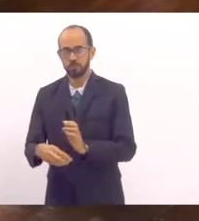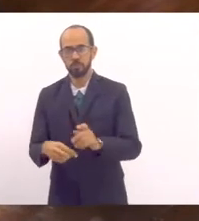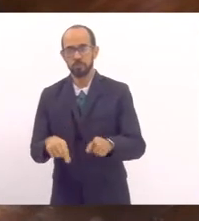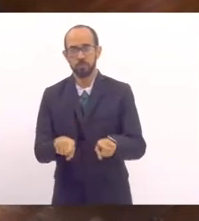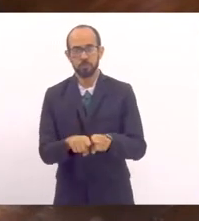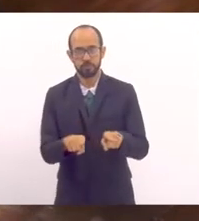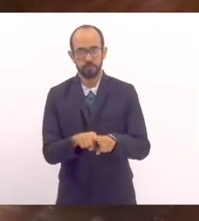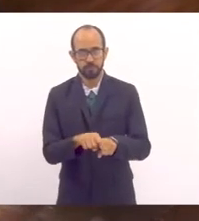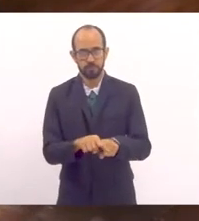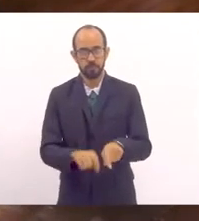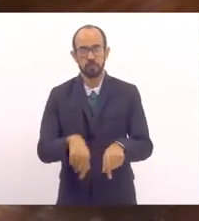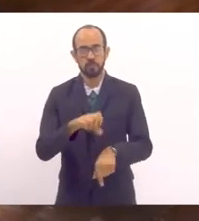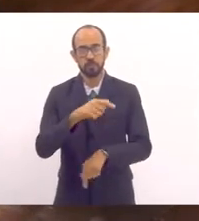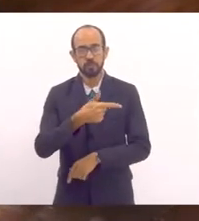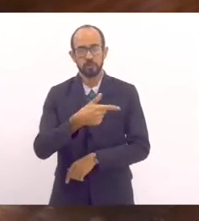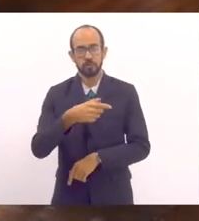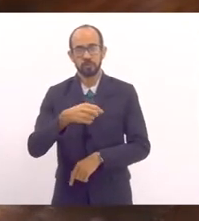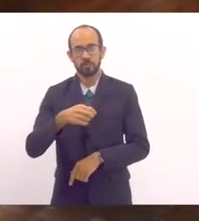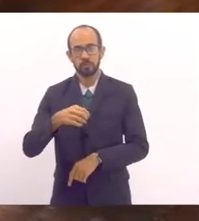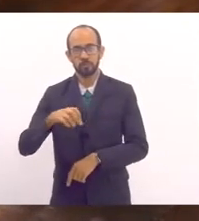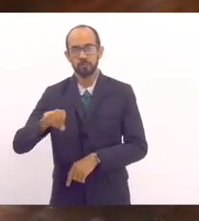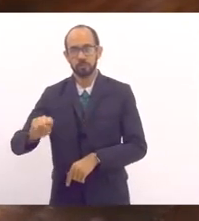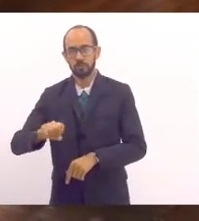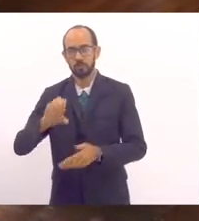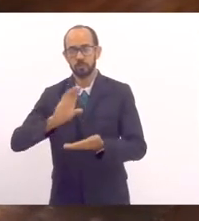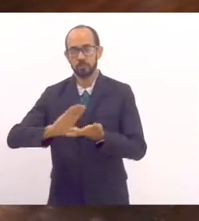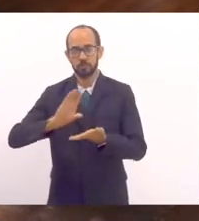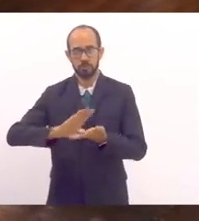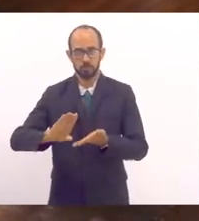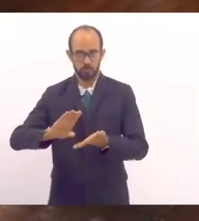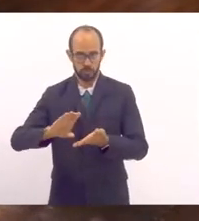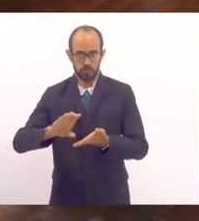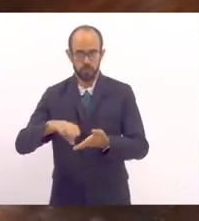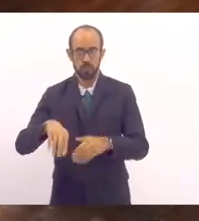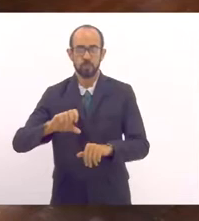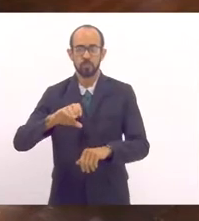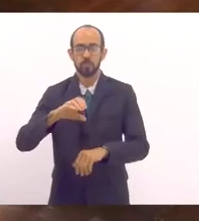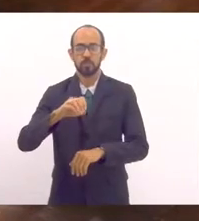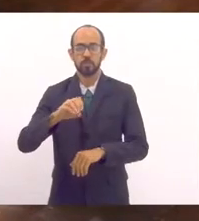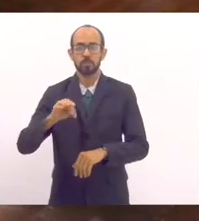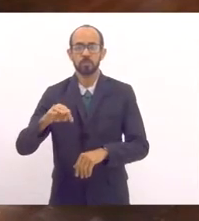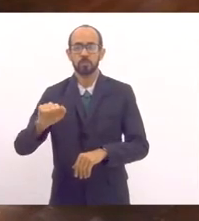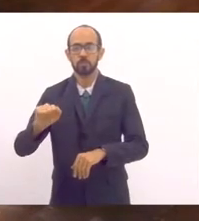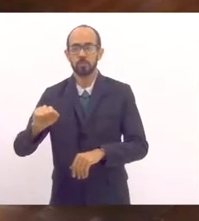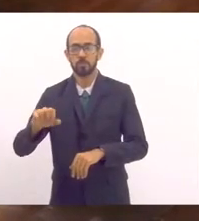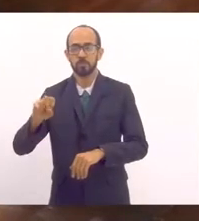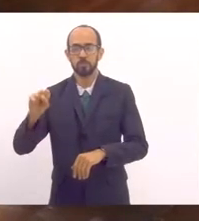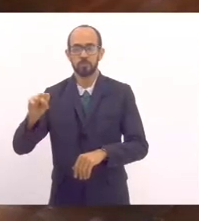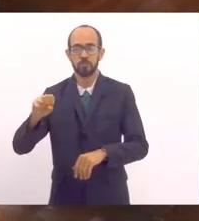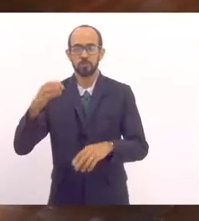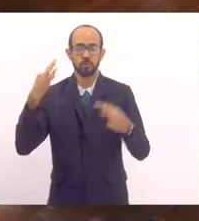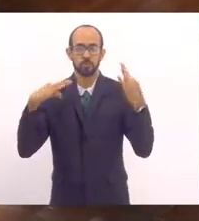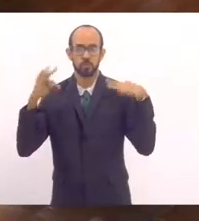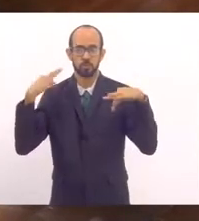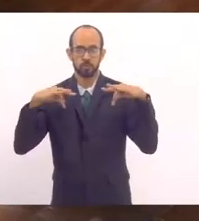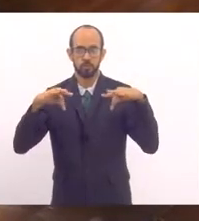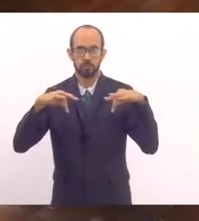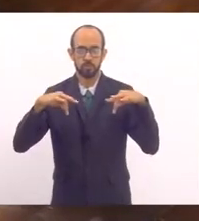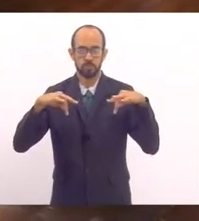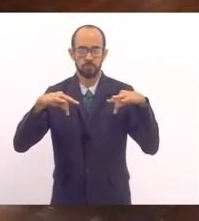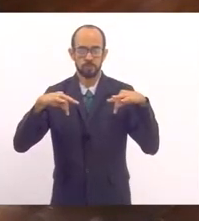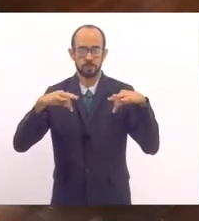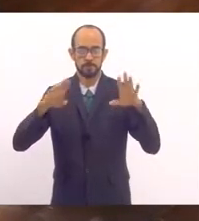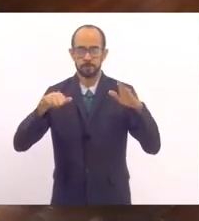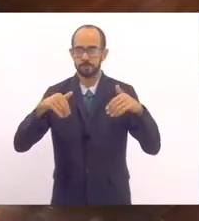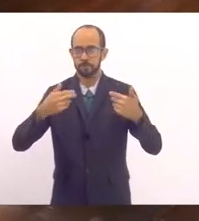o Conselho Regional de Turismo, atendendo ao pedido do Ministério do Programa de Regionalização do Turismo. Então,